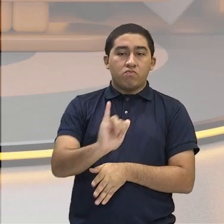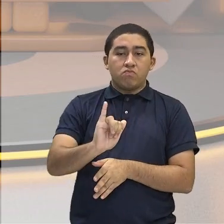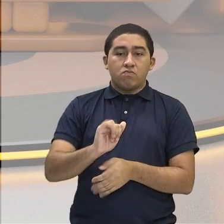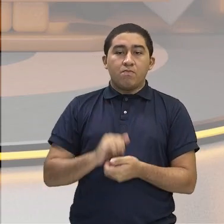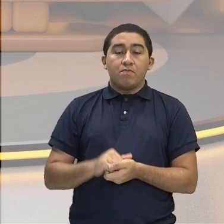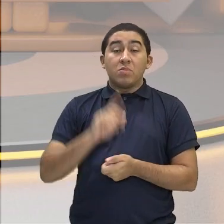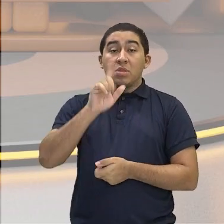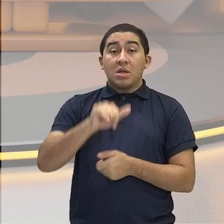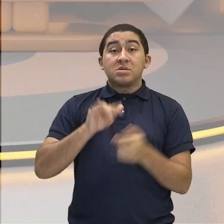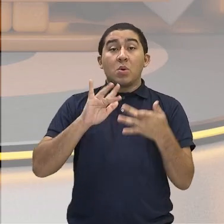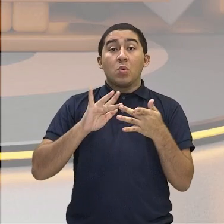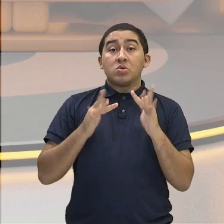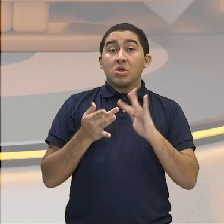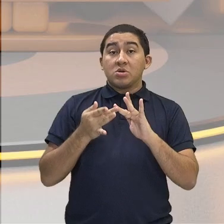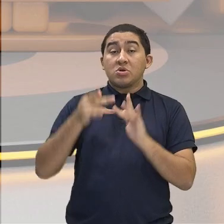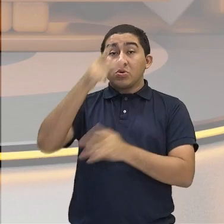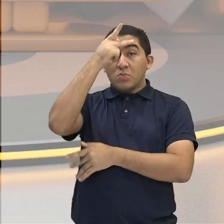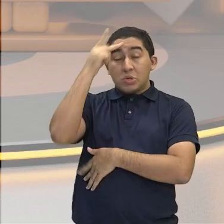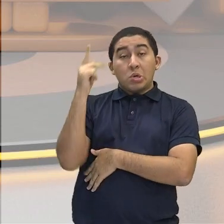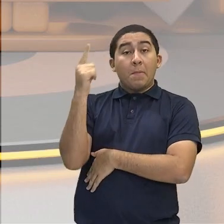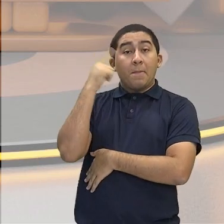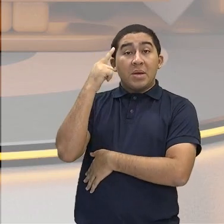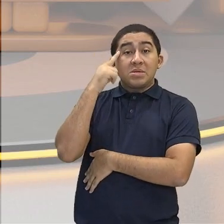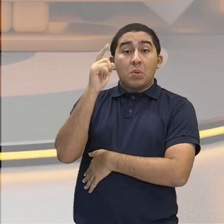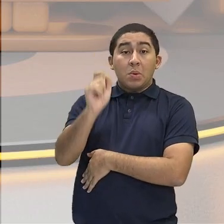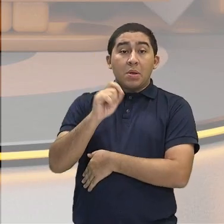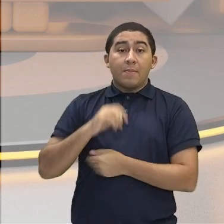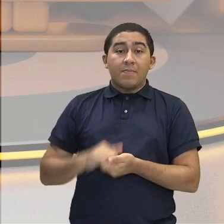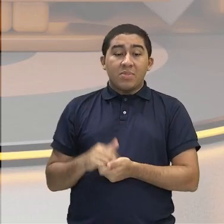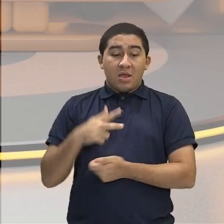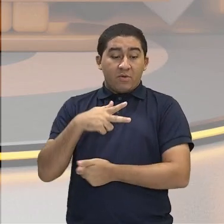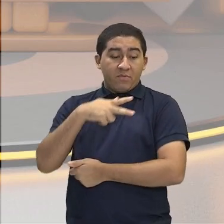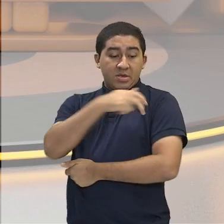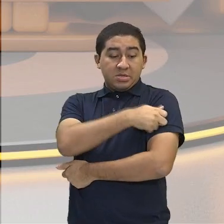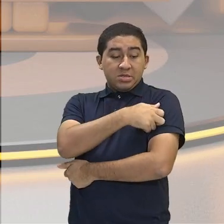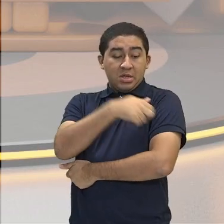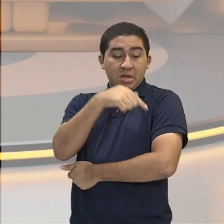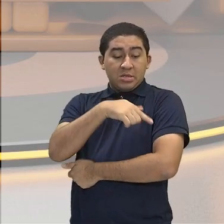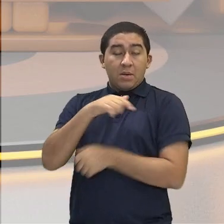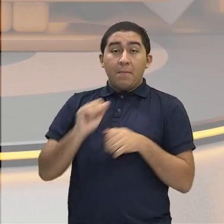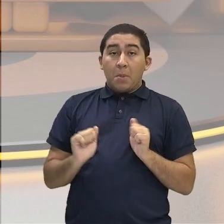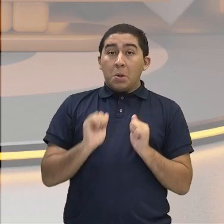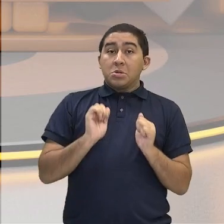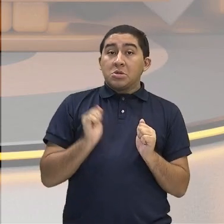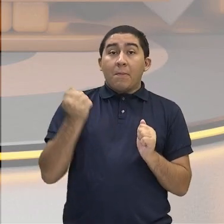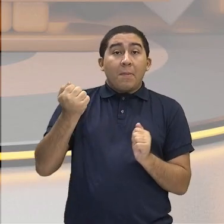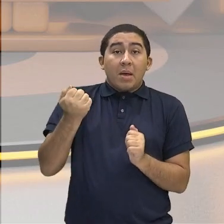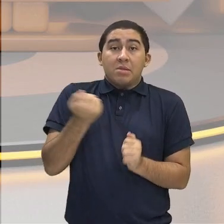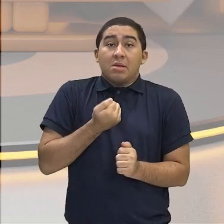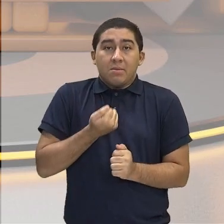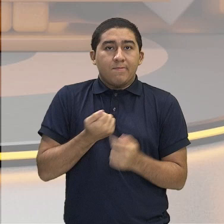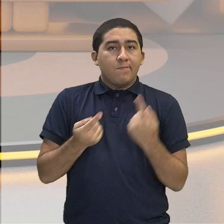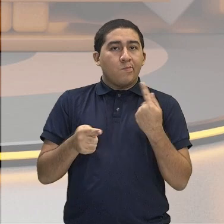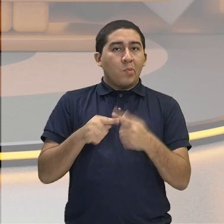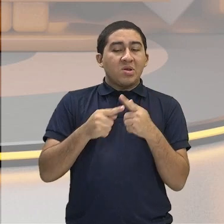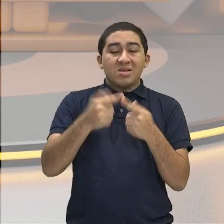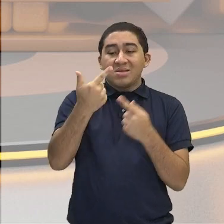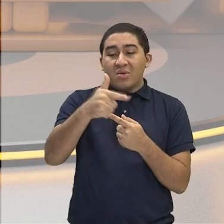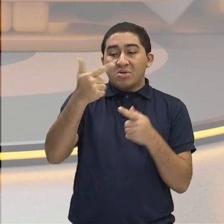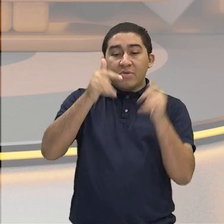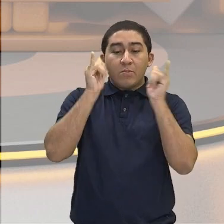contexto, né, as pessoas pensavam que aquela vacina poderia ocasionar a morte delas, porque não houve uma campanha